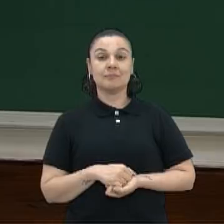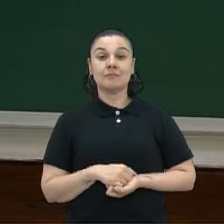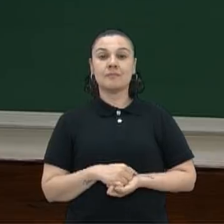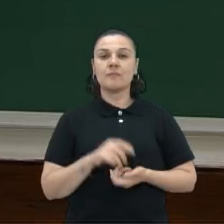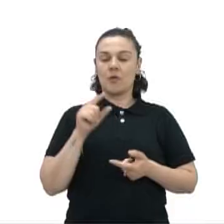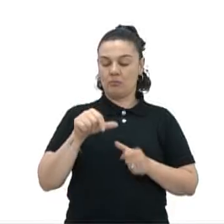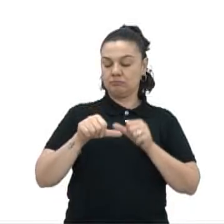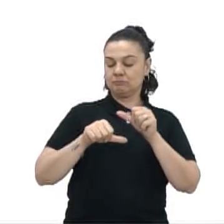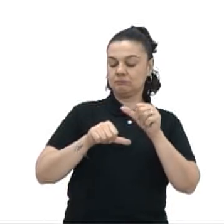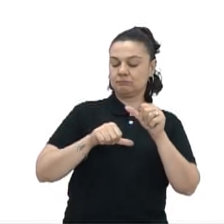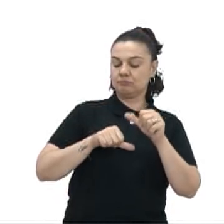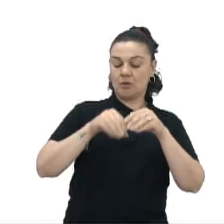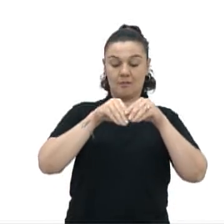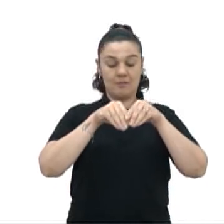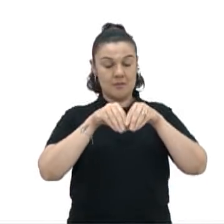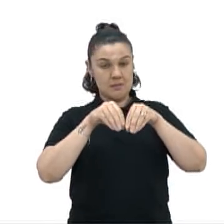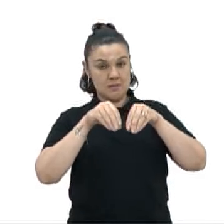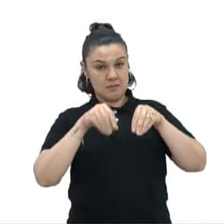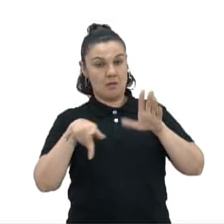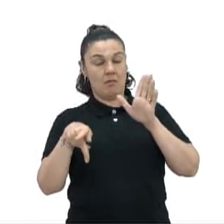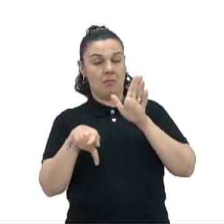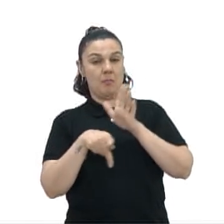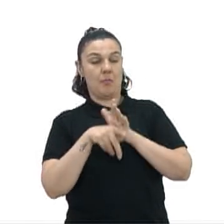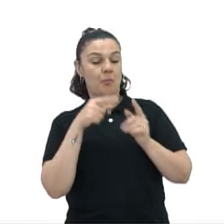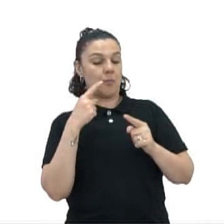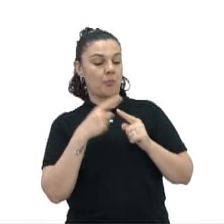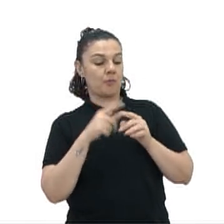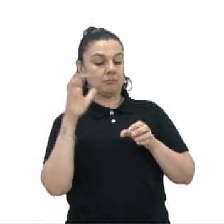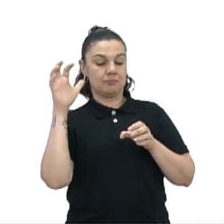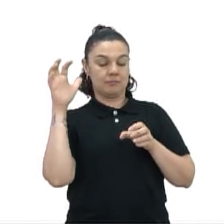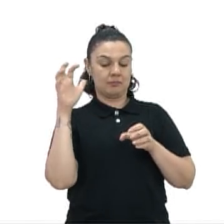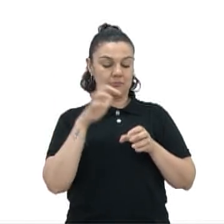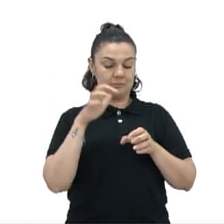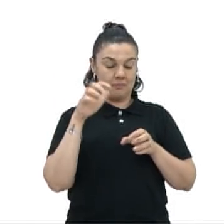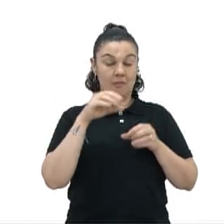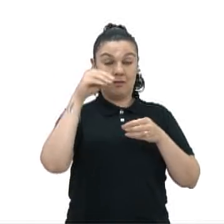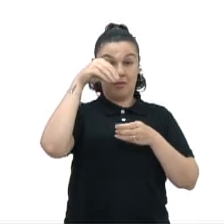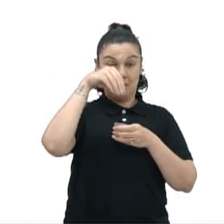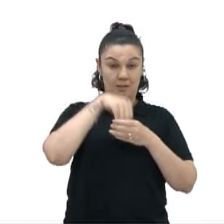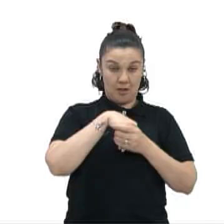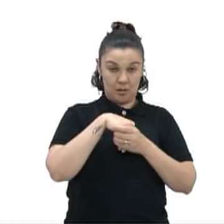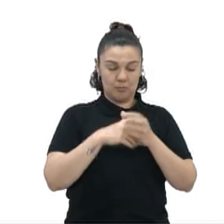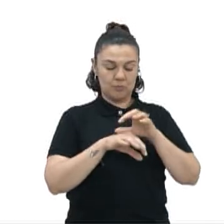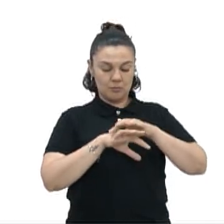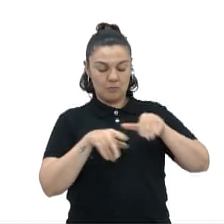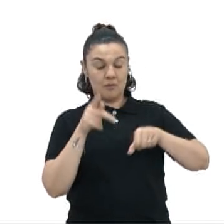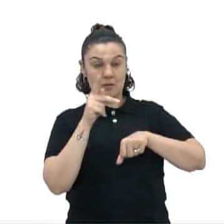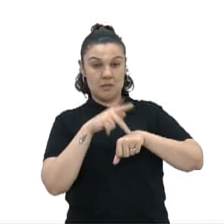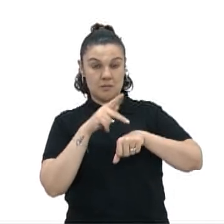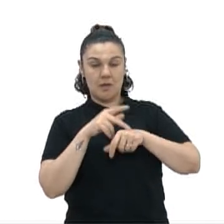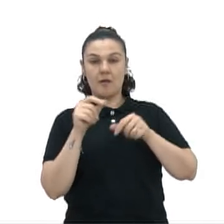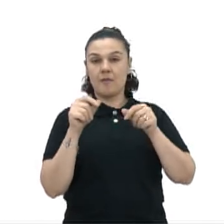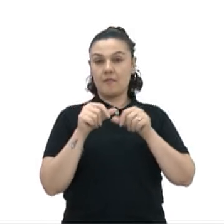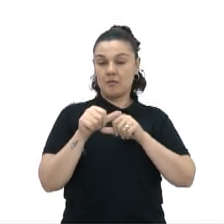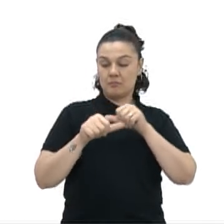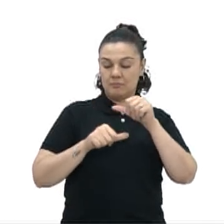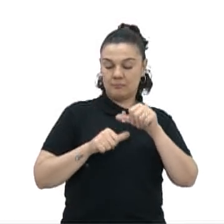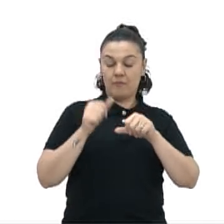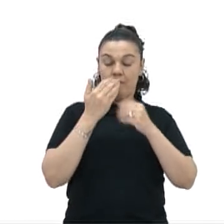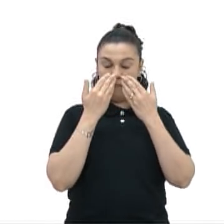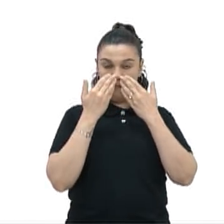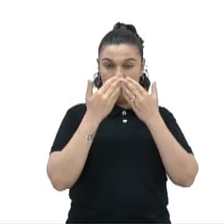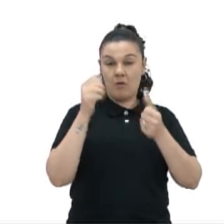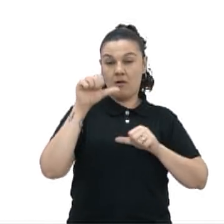A formação do solo é produto da ação dos agentes internos nas rochas. Ele é formado por processos